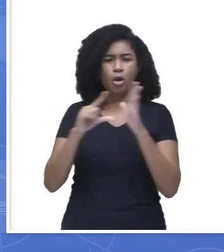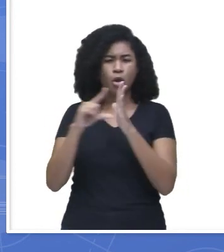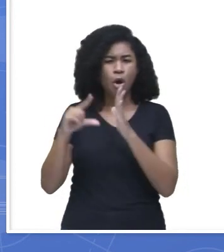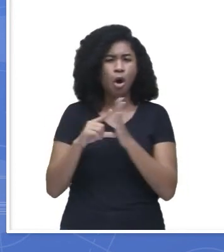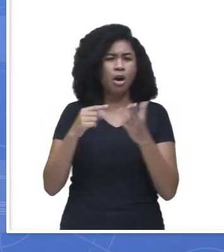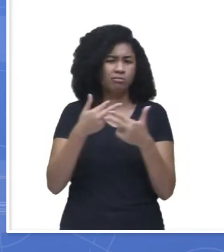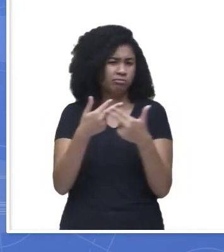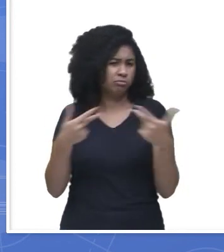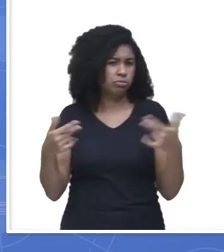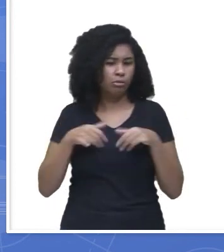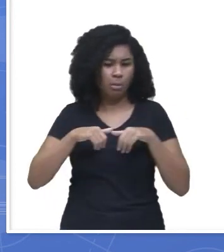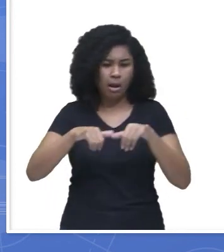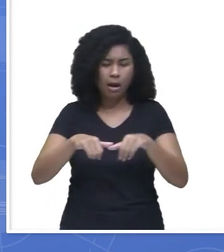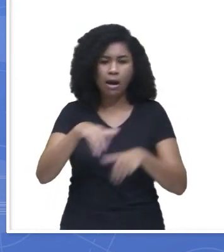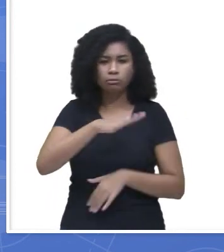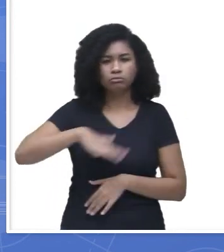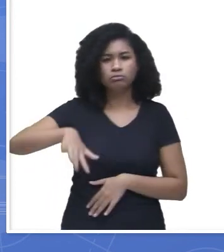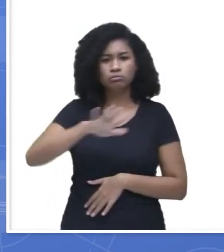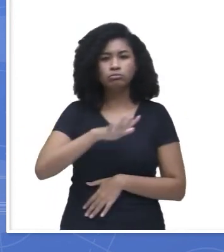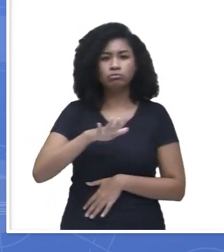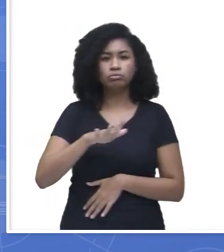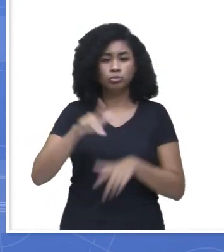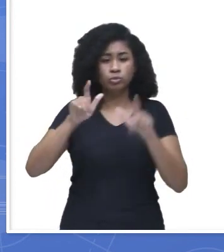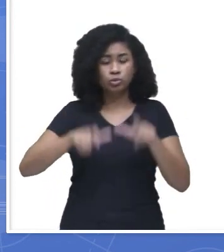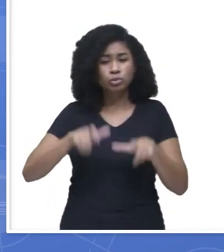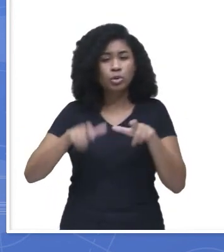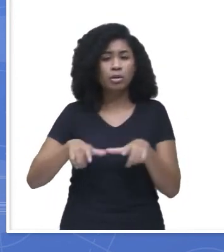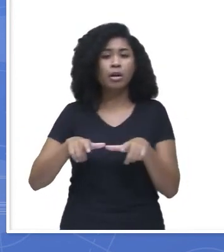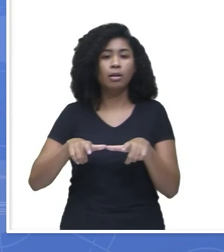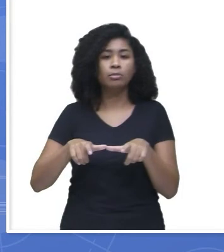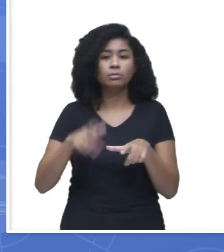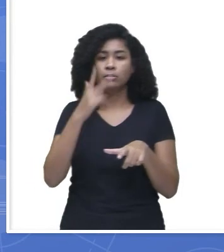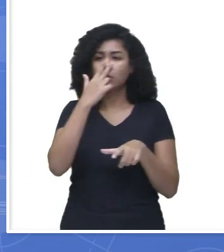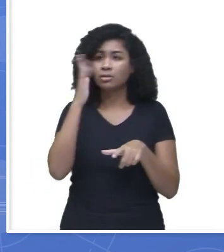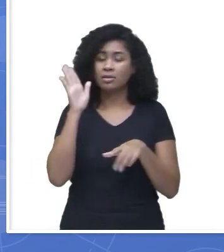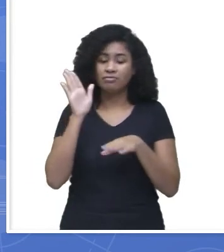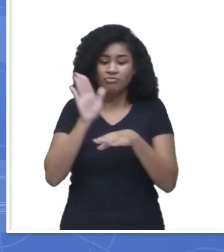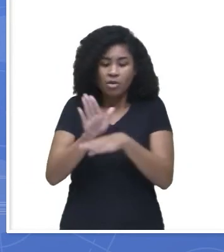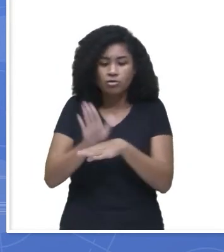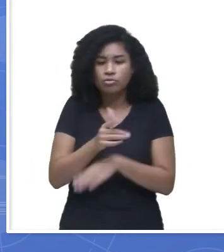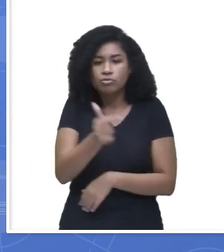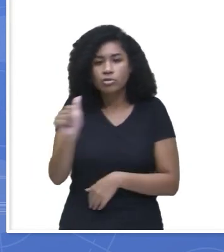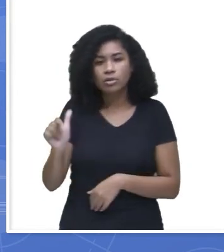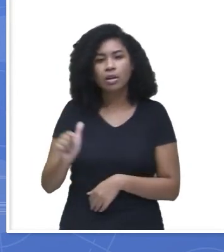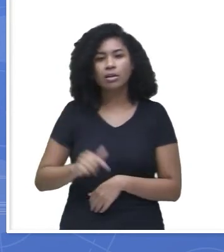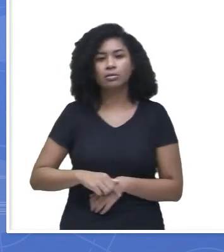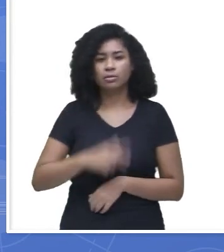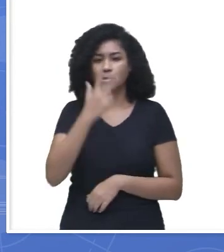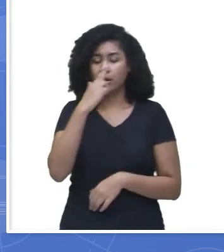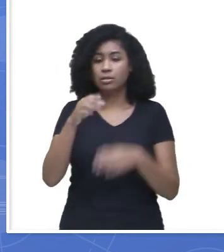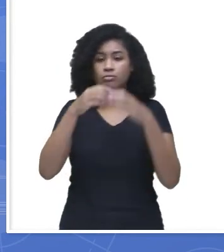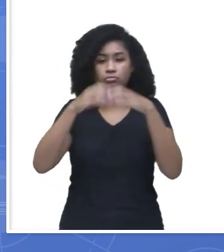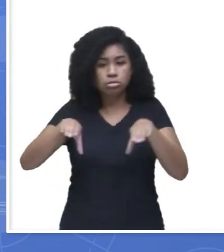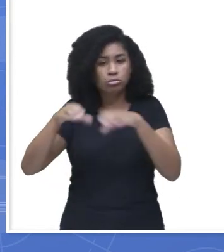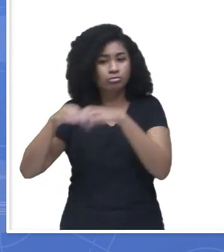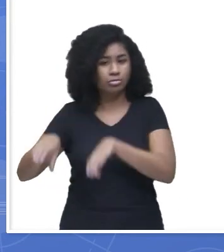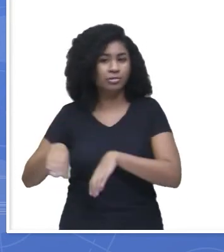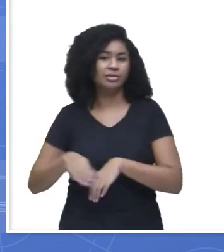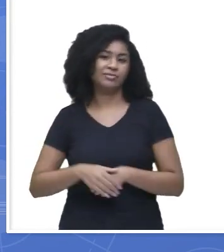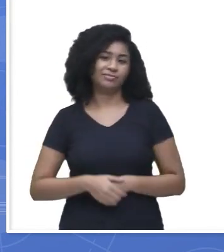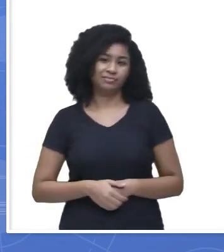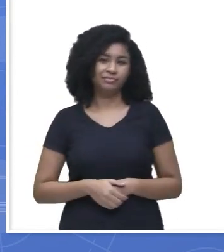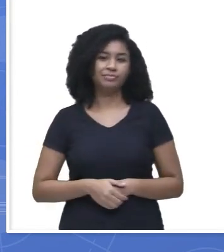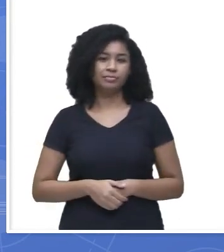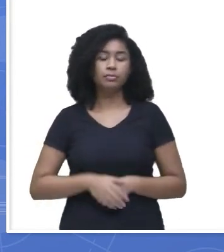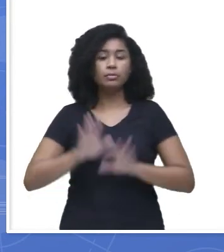justamente isso que fez com que os burgueses se aliassem aos descontentes oficiais do exército, é bom lembrar deles também, por quê?